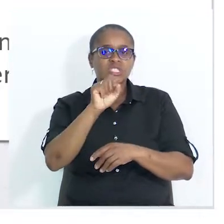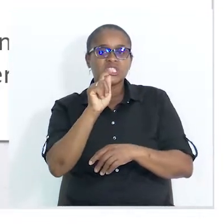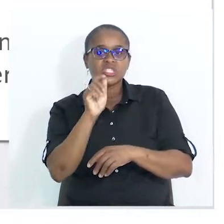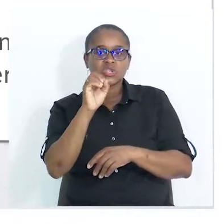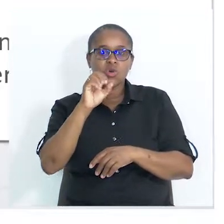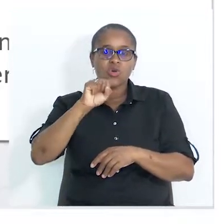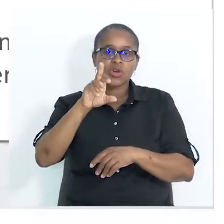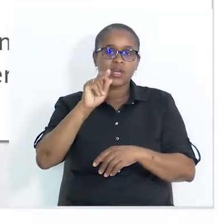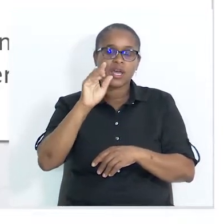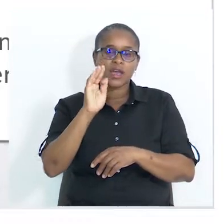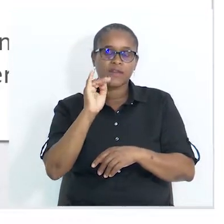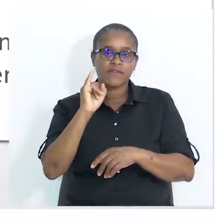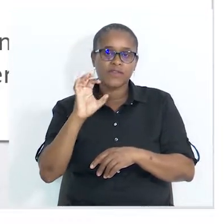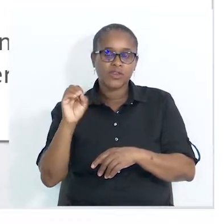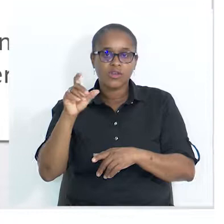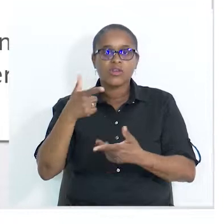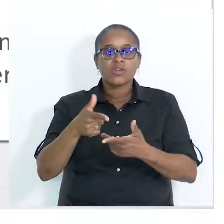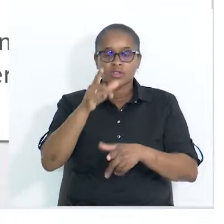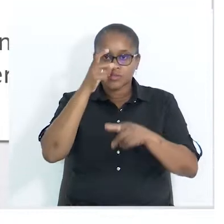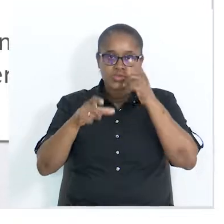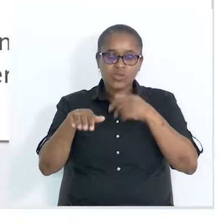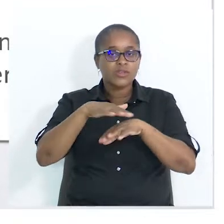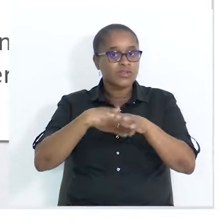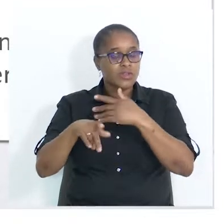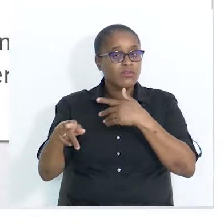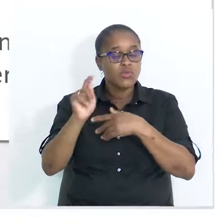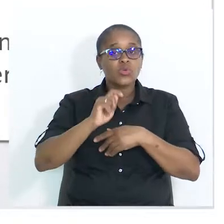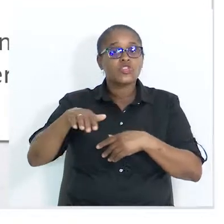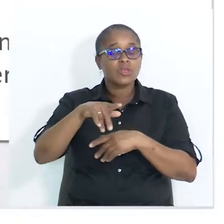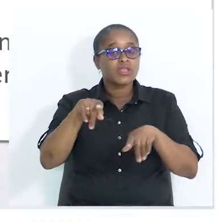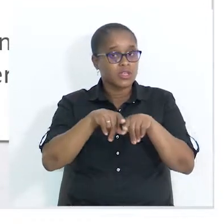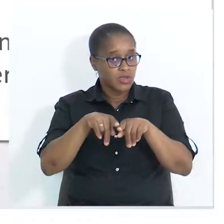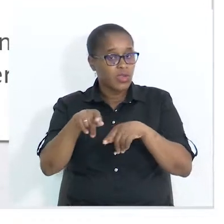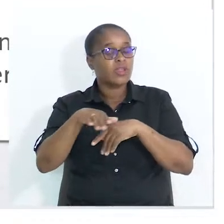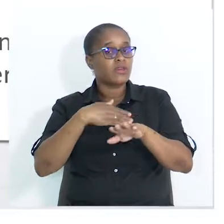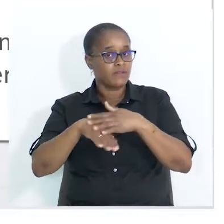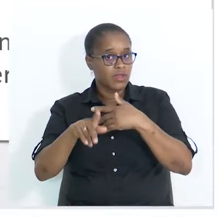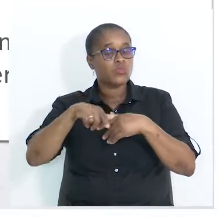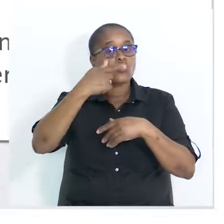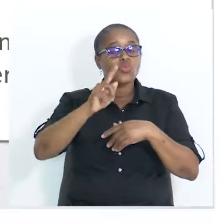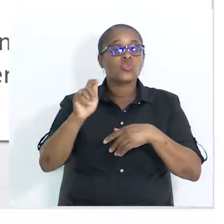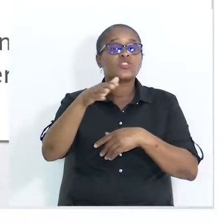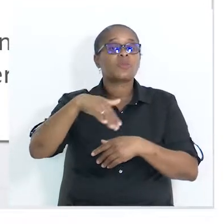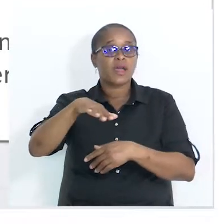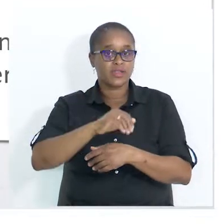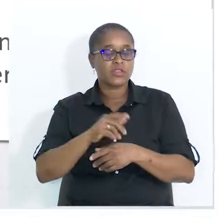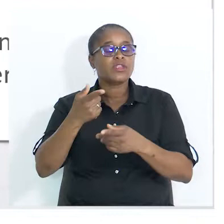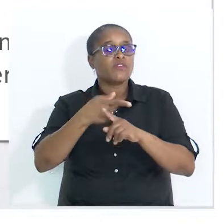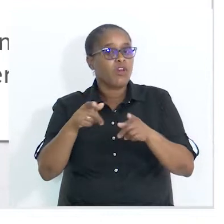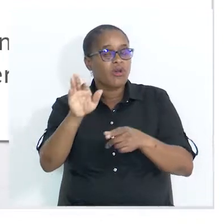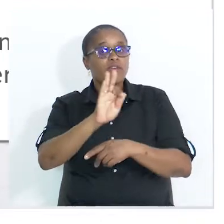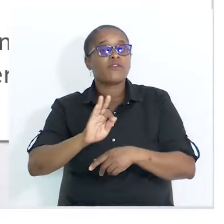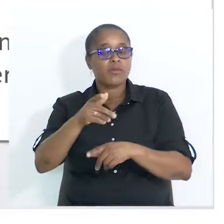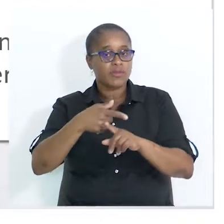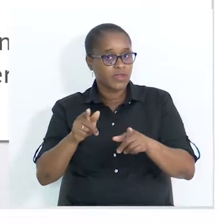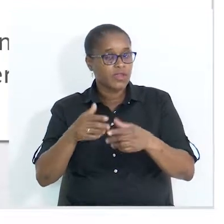geográfico, onde um falante realiza de uma forma num espaço e essa mesma forma é realizada no outro espaço de uma forma diferente,